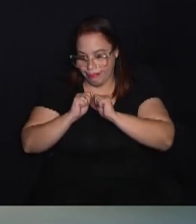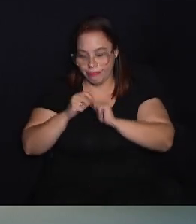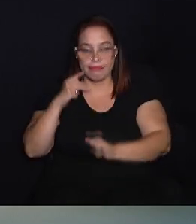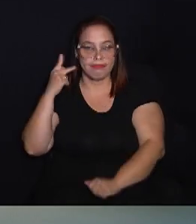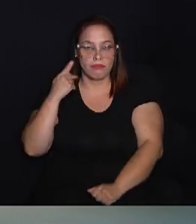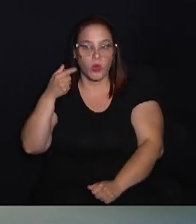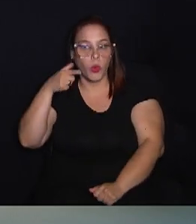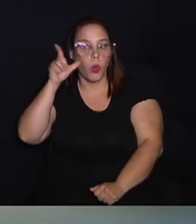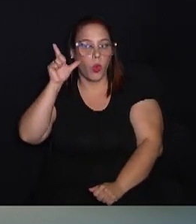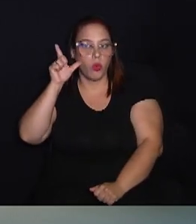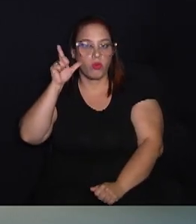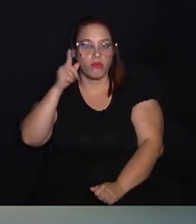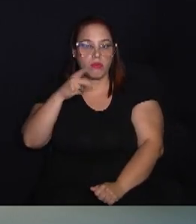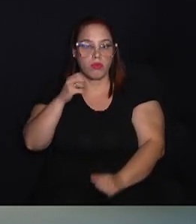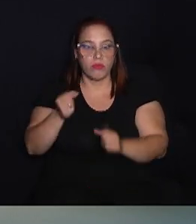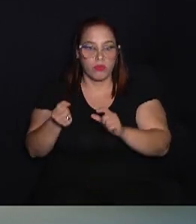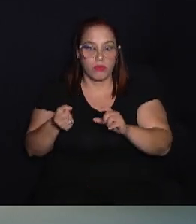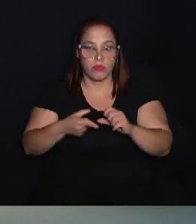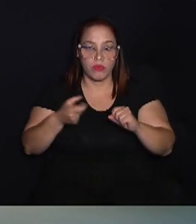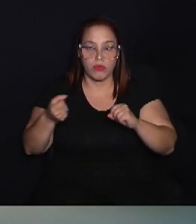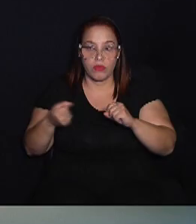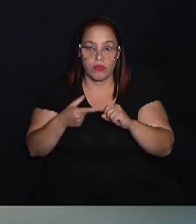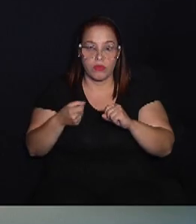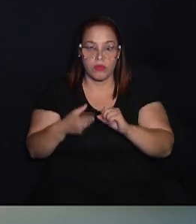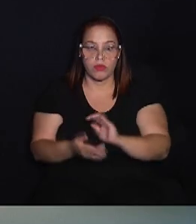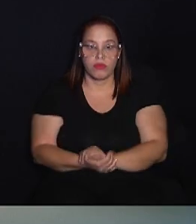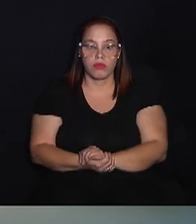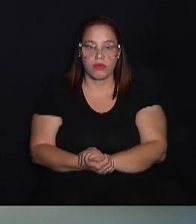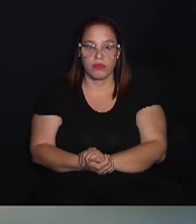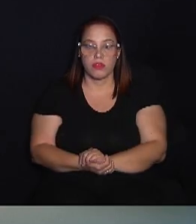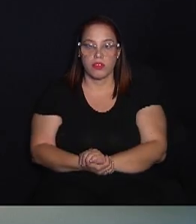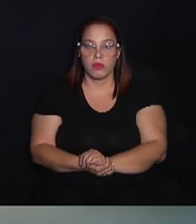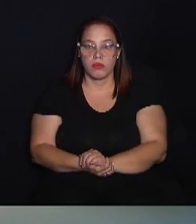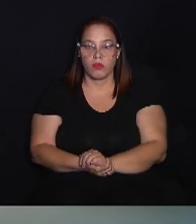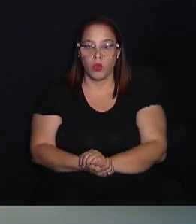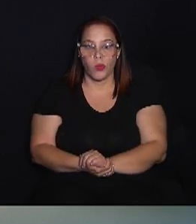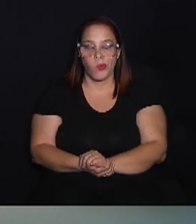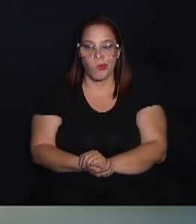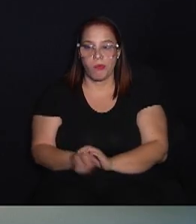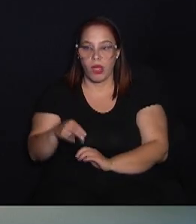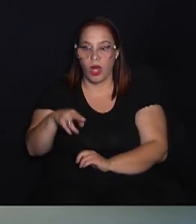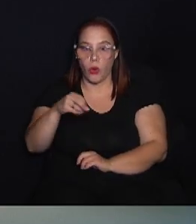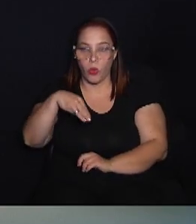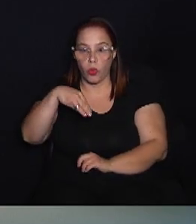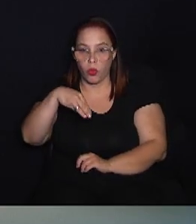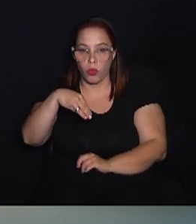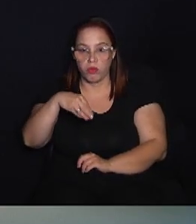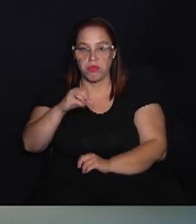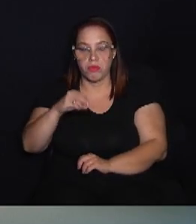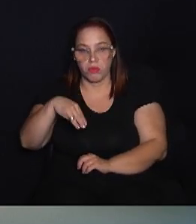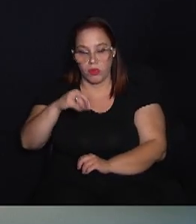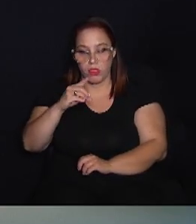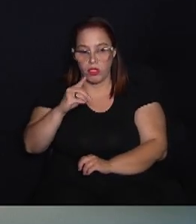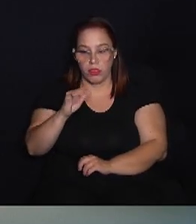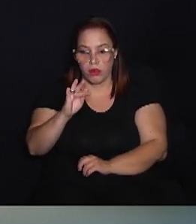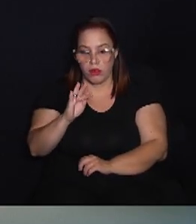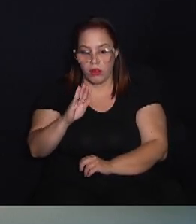ao Legislativo Campineiro. Luiz Cirilo, do Podemos, também conseguiu a reeleição à Câmara Municipal